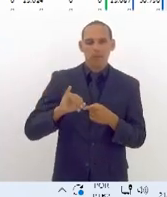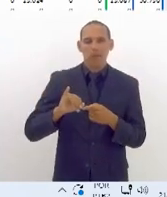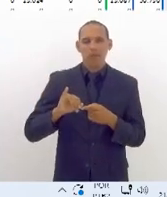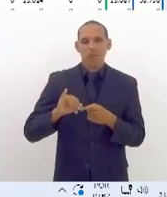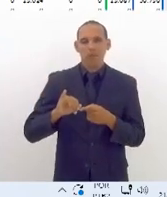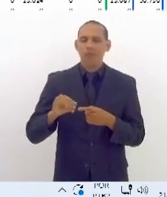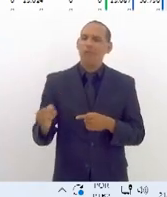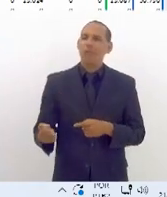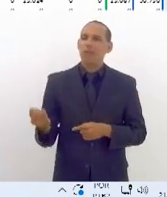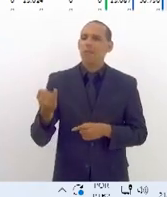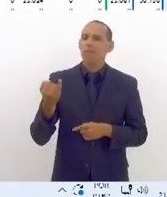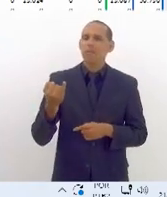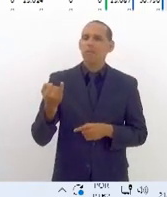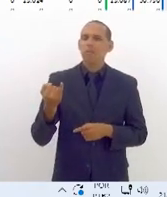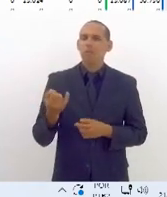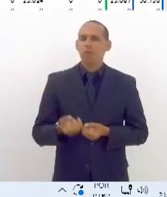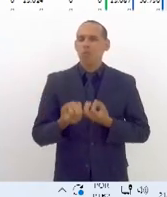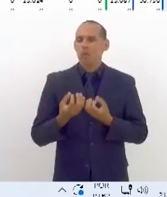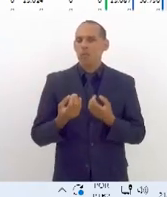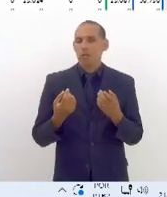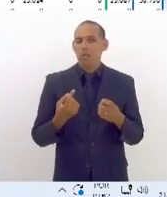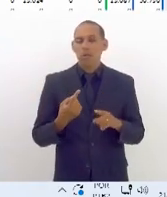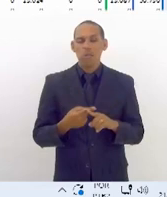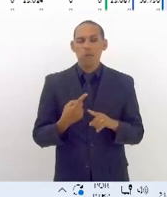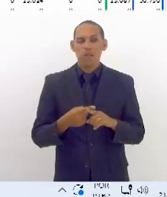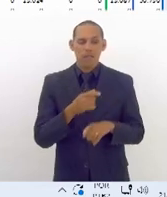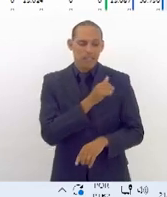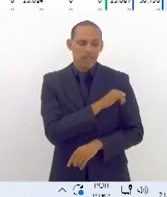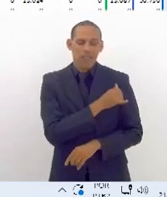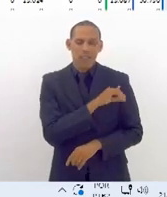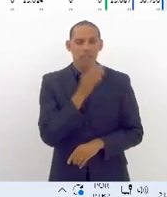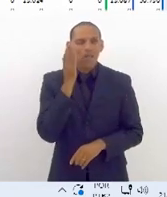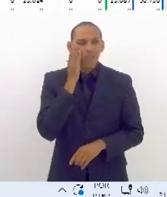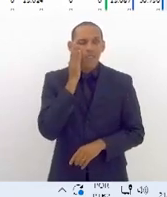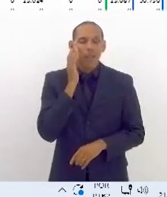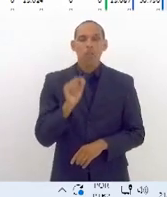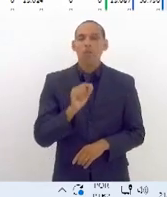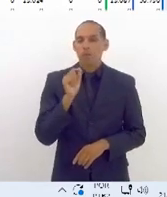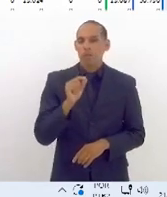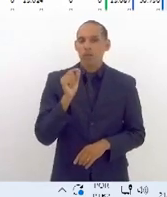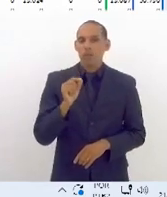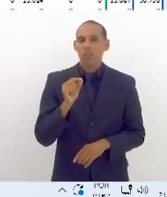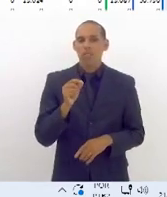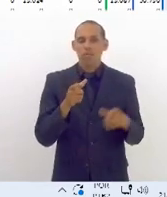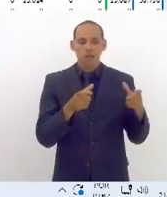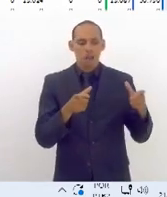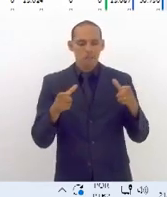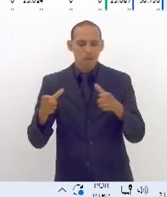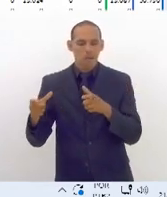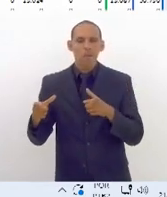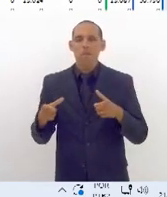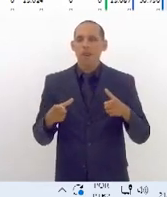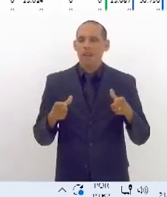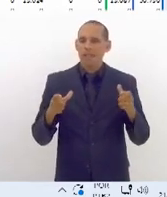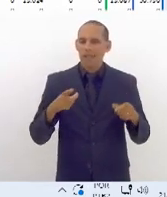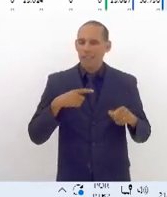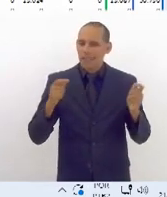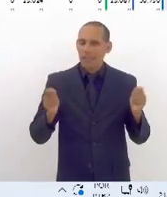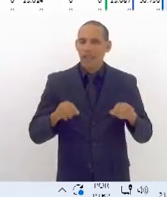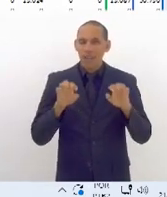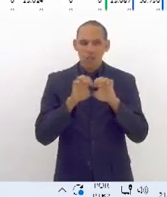é importante a gente ter essa informação para saber o quanto o Rio de Janeiro por exemplo teria de espaço eventualmente com alguma mudança na sua estrutura